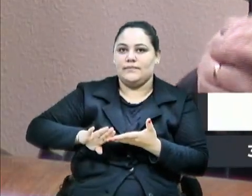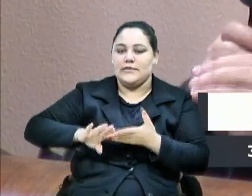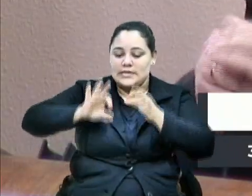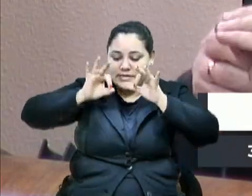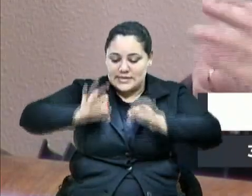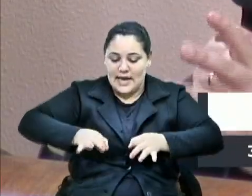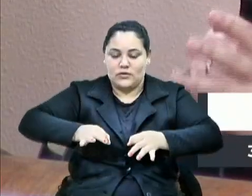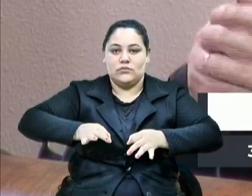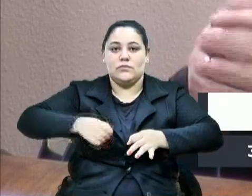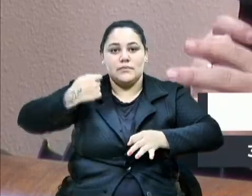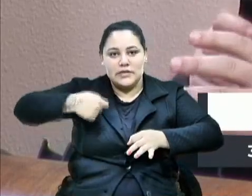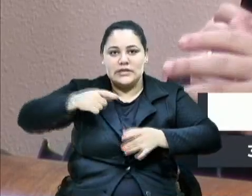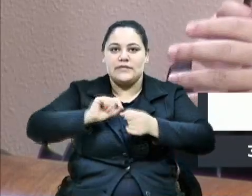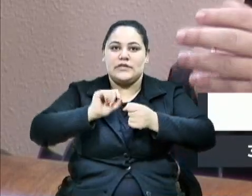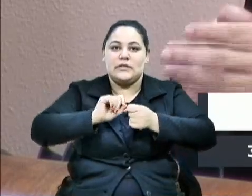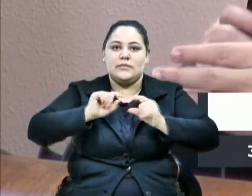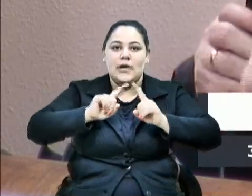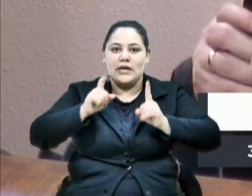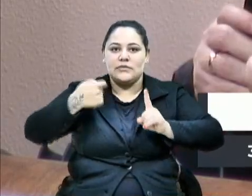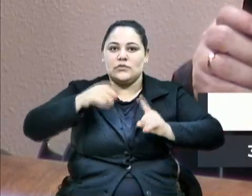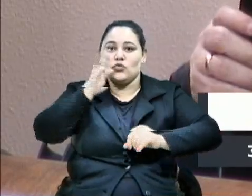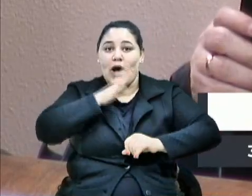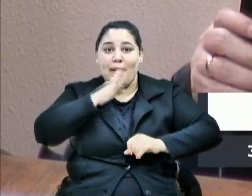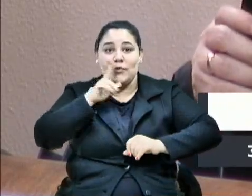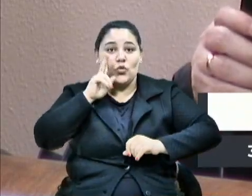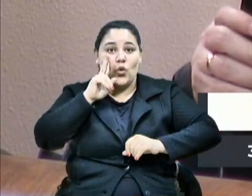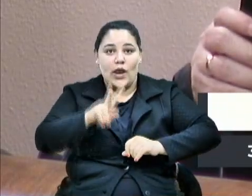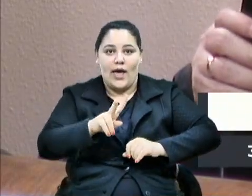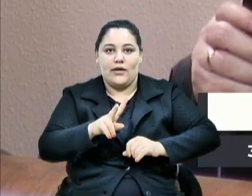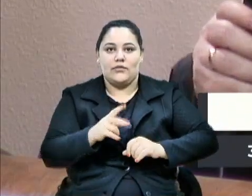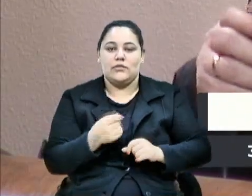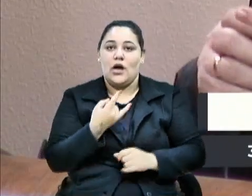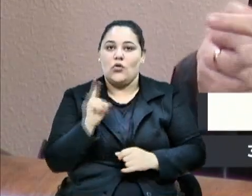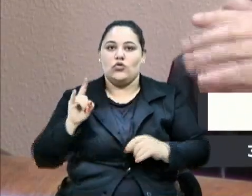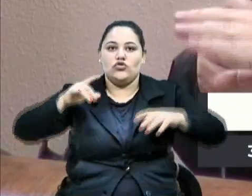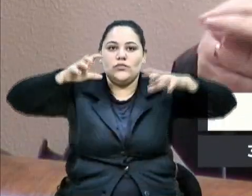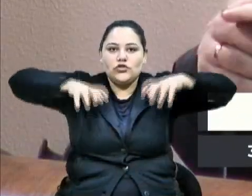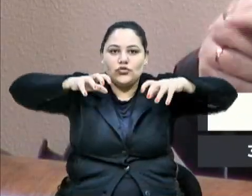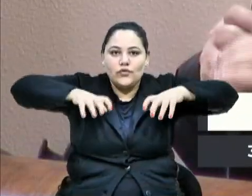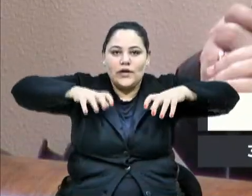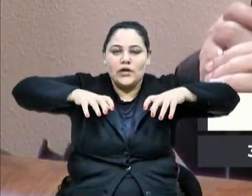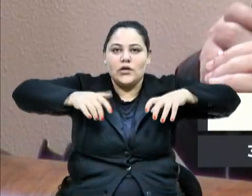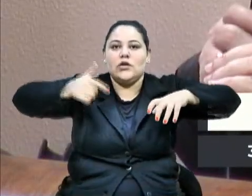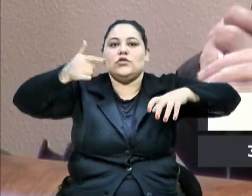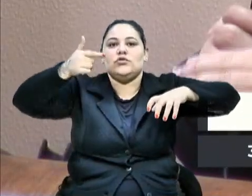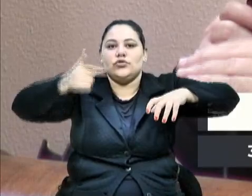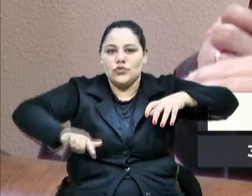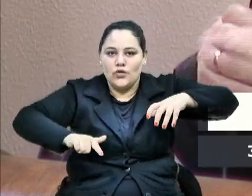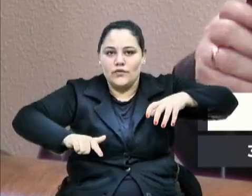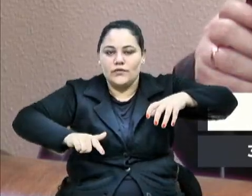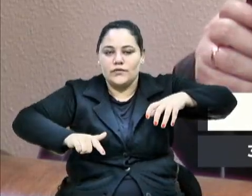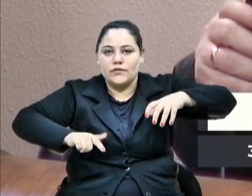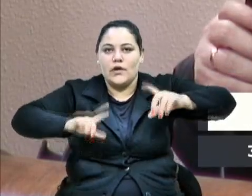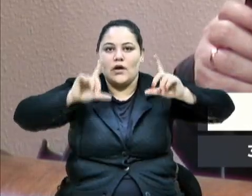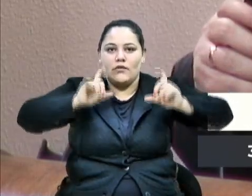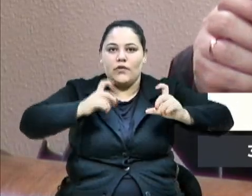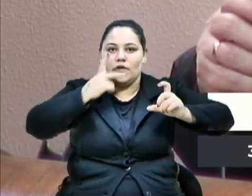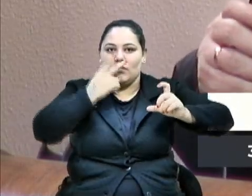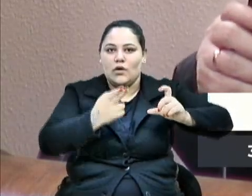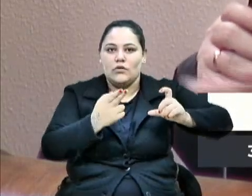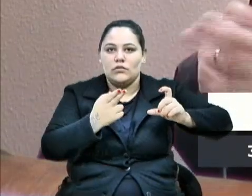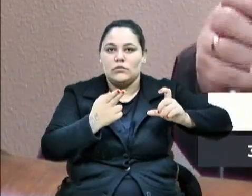Mas precisamos urgente olhar, porque o que aconteceu? A última chuva, novamente, as mesmas fotos, parece que está em São